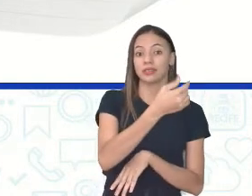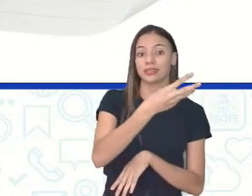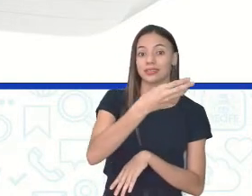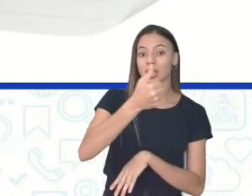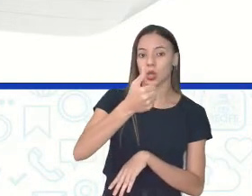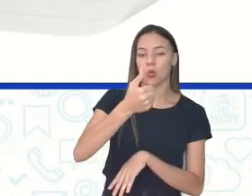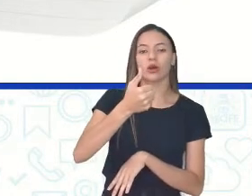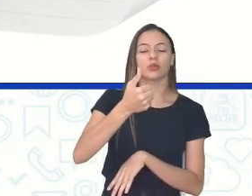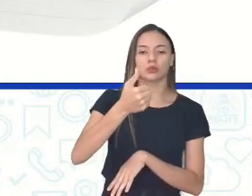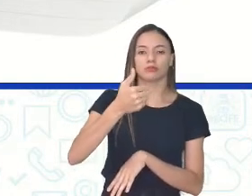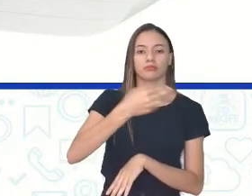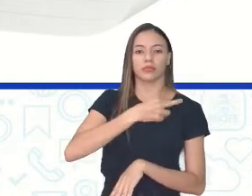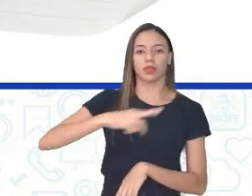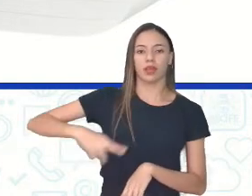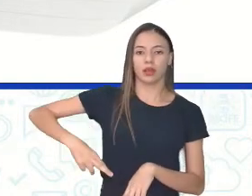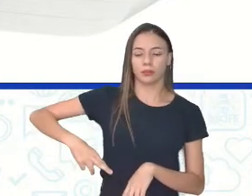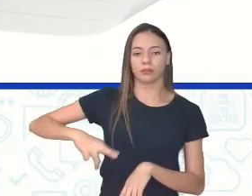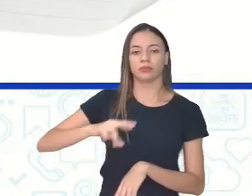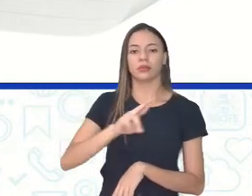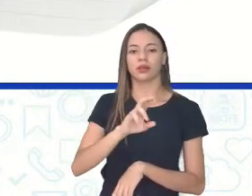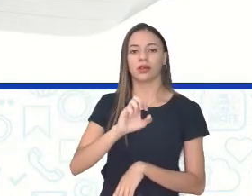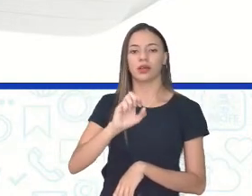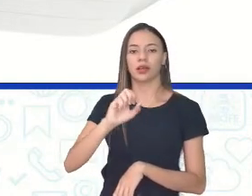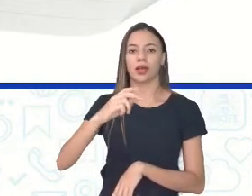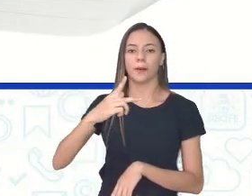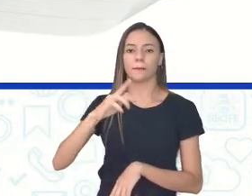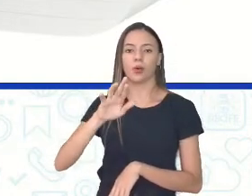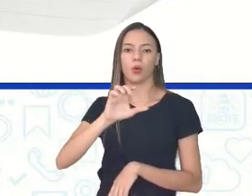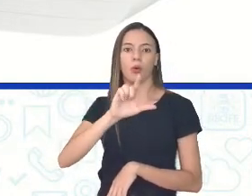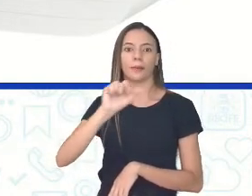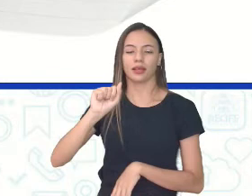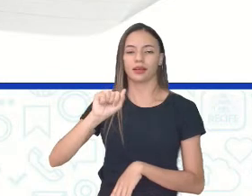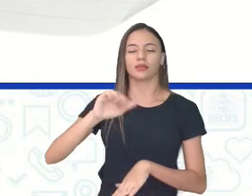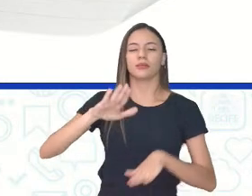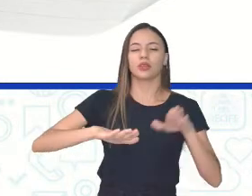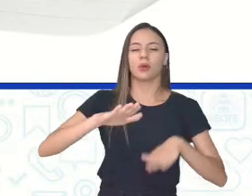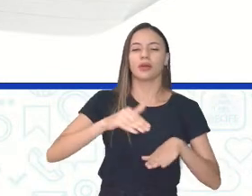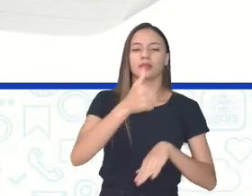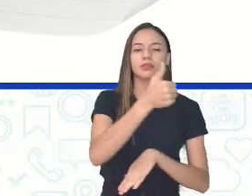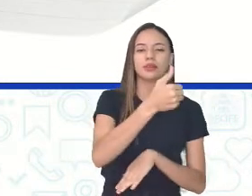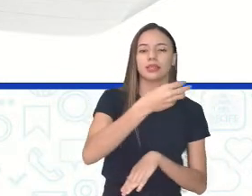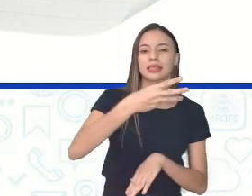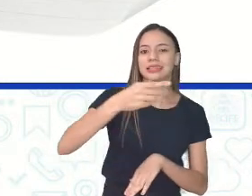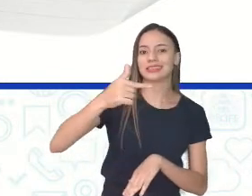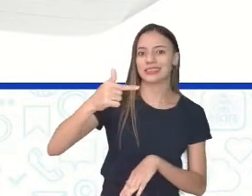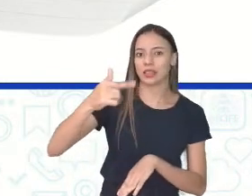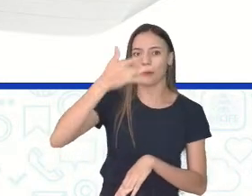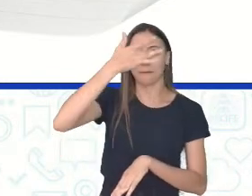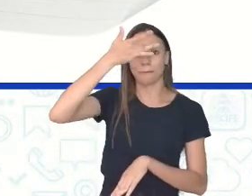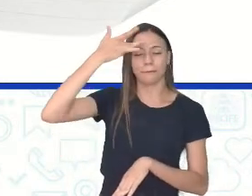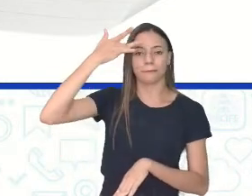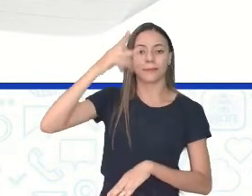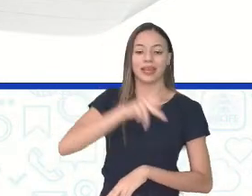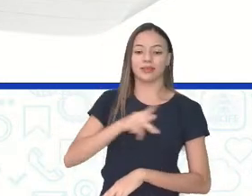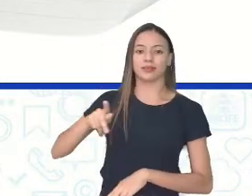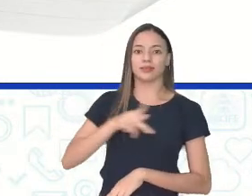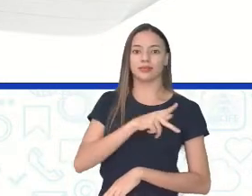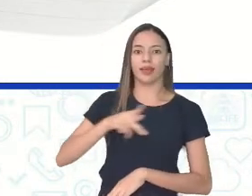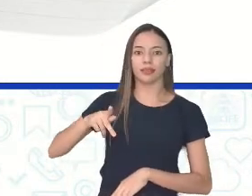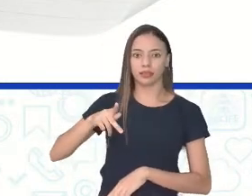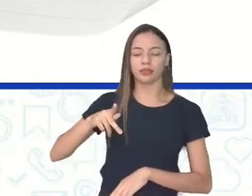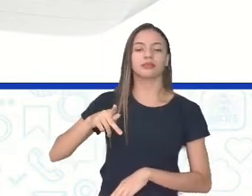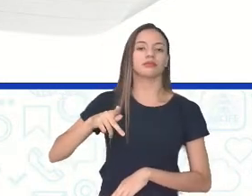de república, dos 37 presidentes que se alternaram aí no poder nesse período, apenas